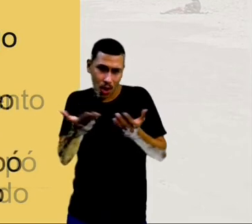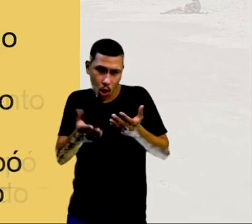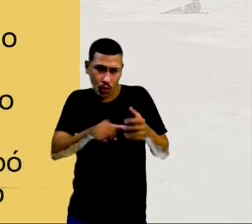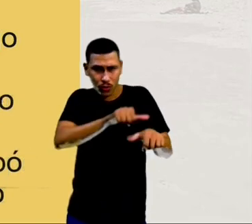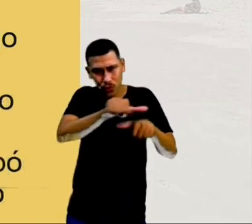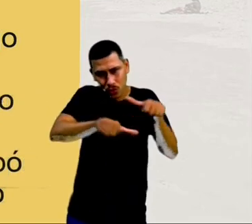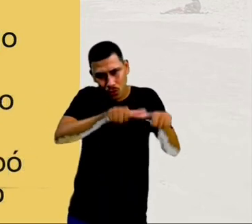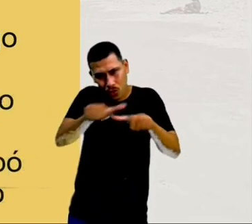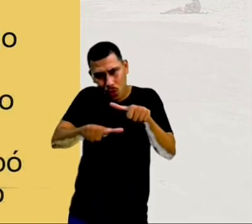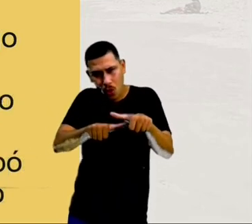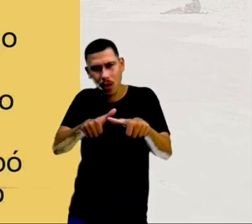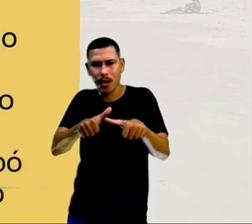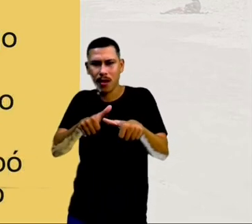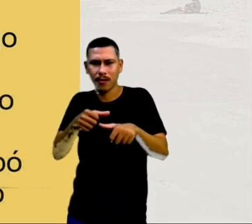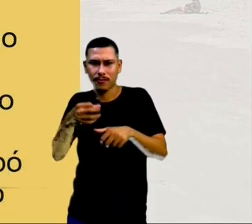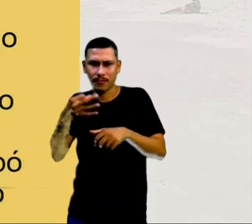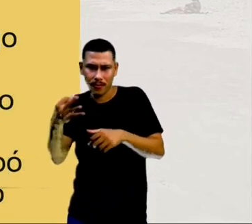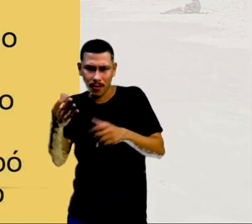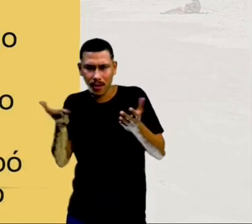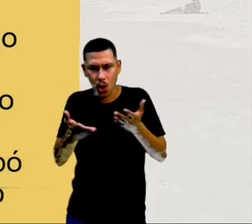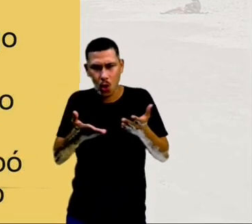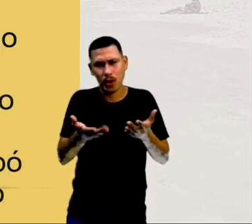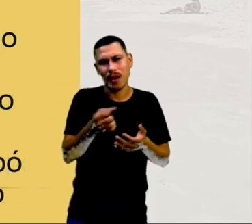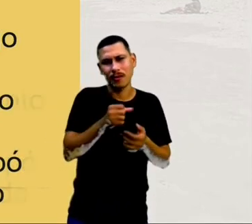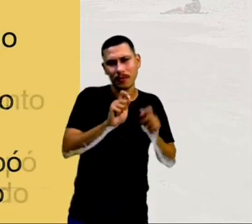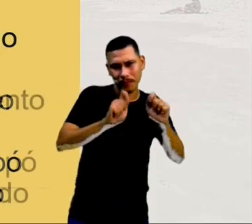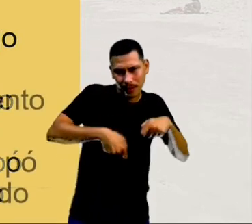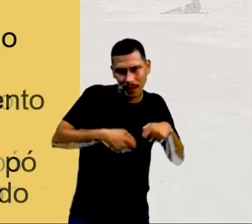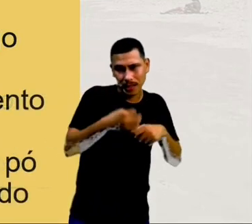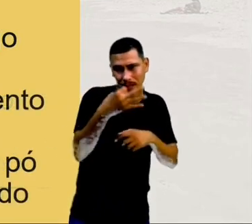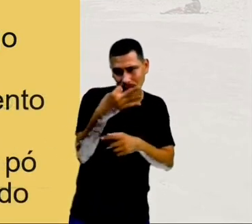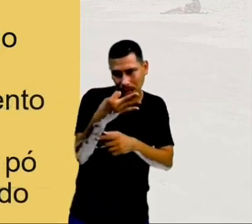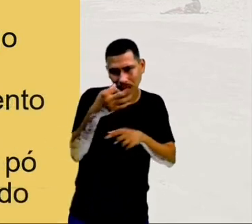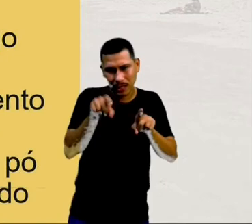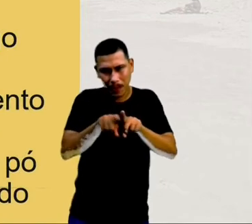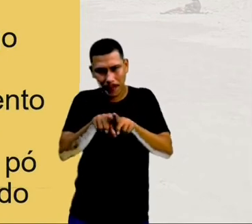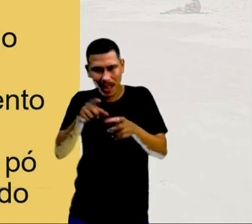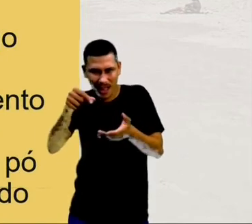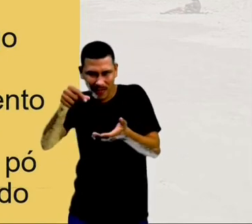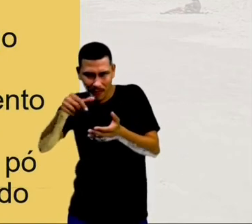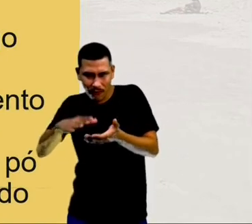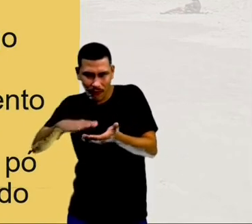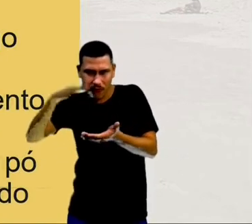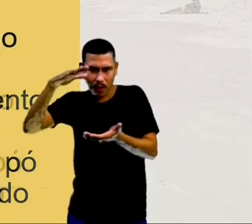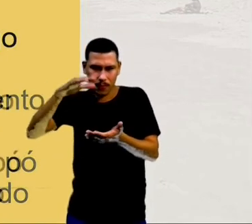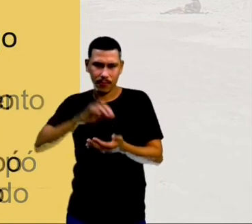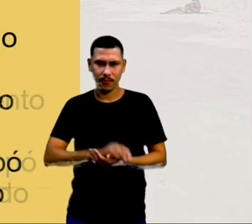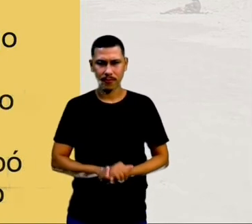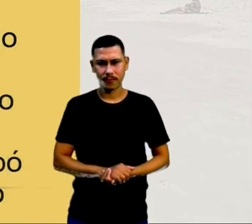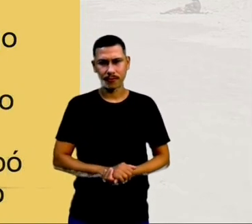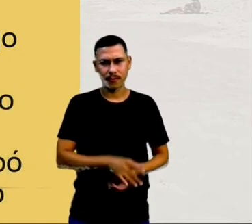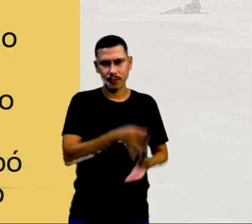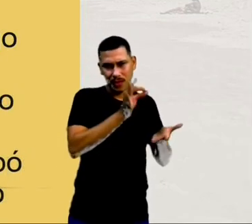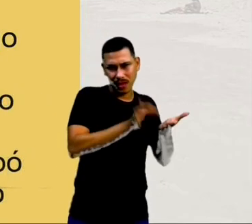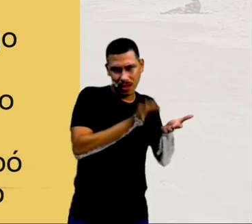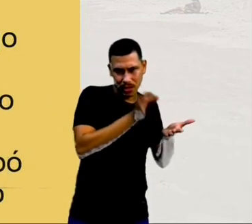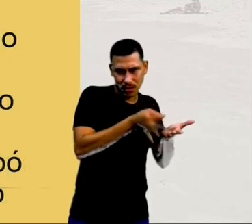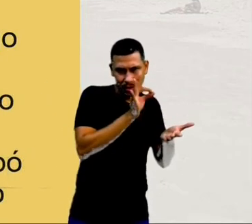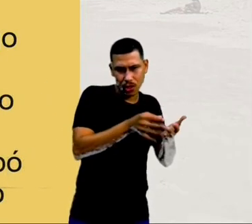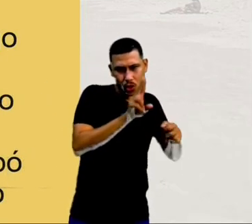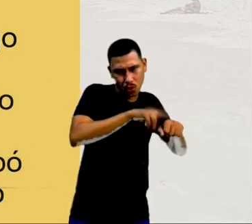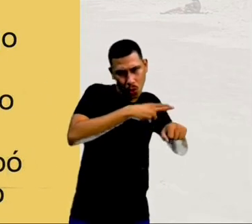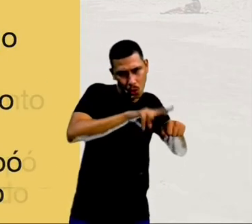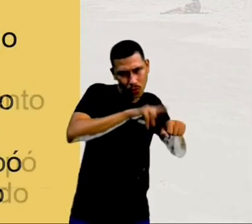era 1 caixinha de creme de leite, agora vão ter que ser 3 caixas de creme de leite. E se era 1 xícara de chocolate em